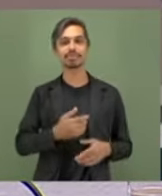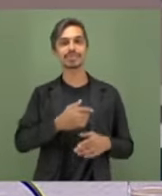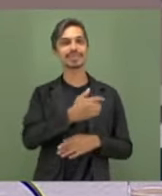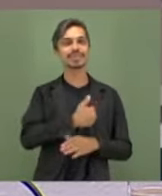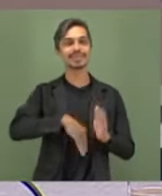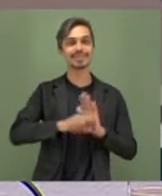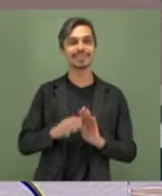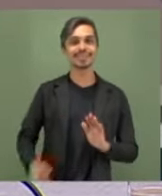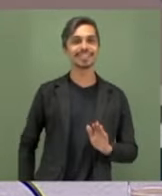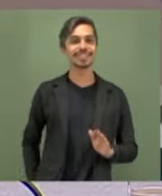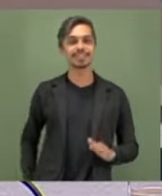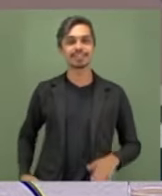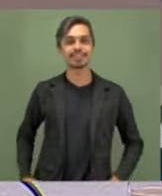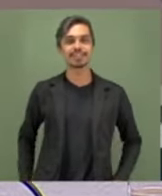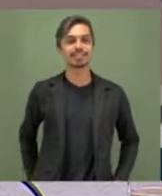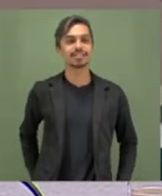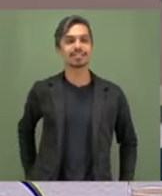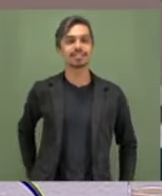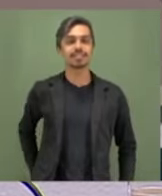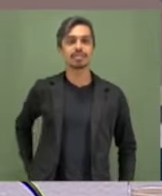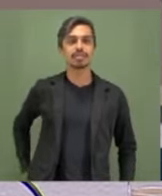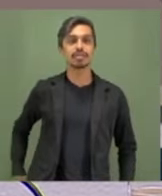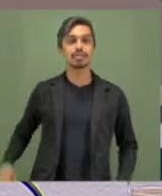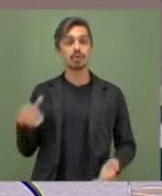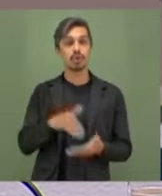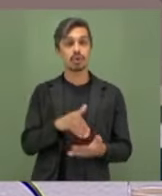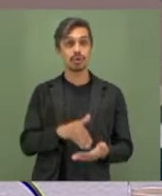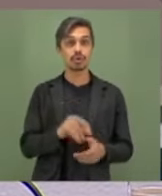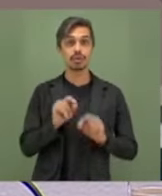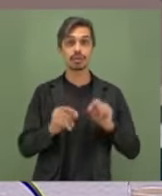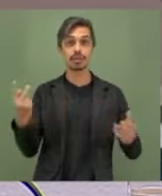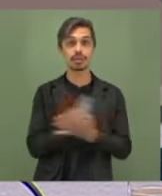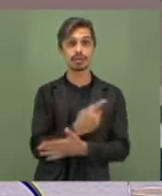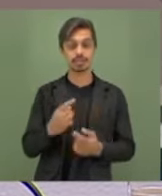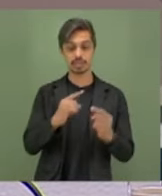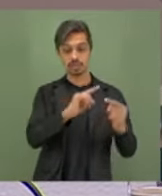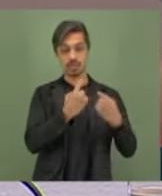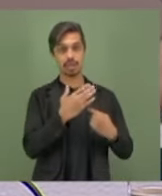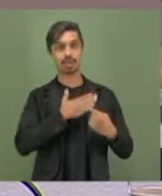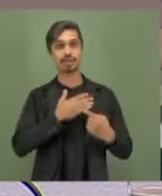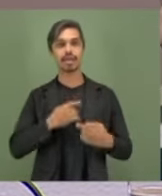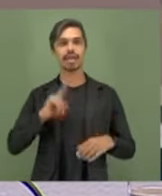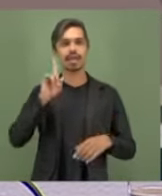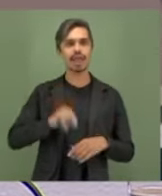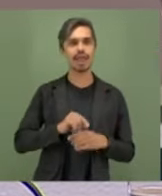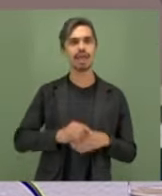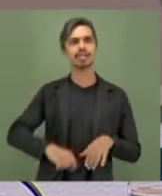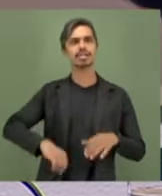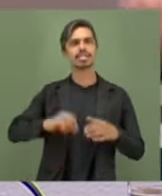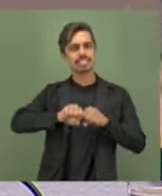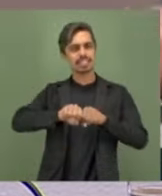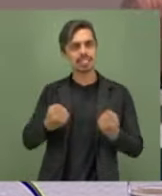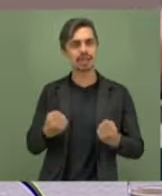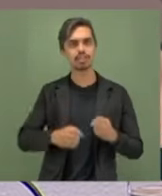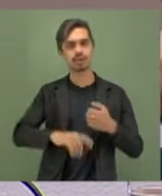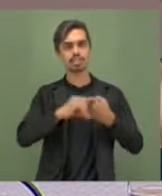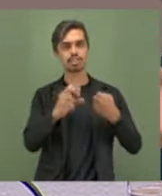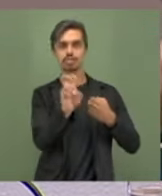Penal e sem julgamento. E por último, o que me aconteceu a mim foi uma transgressão do artigo artigo 5 da